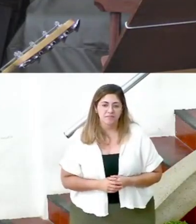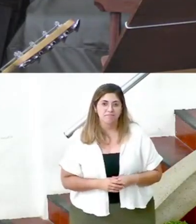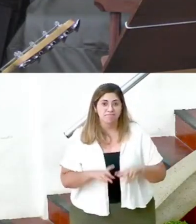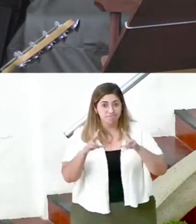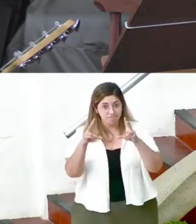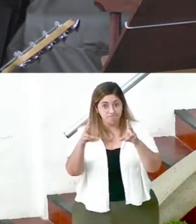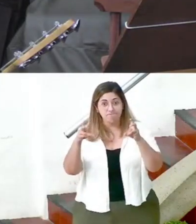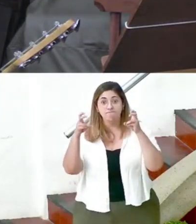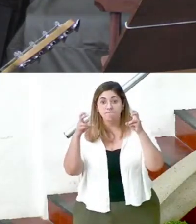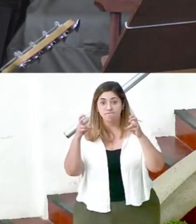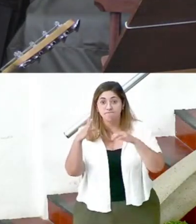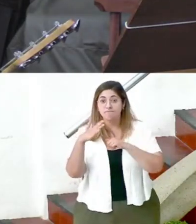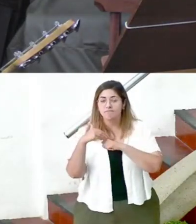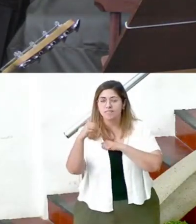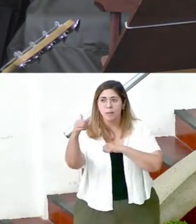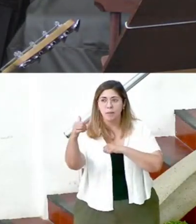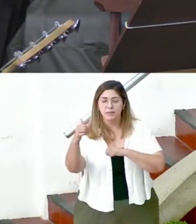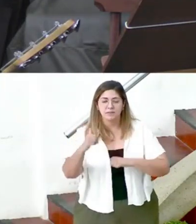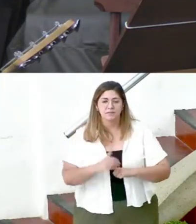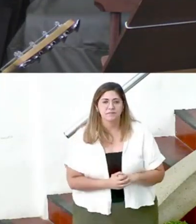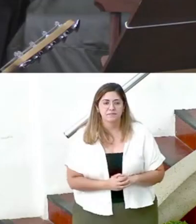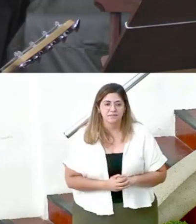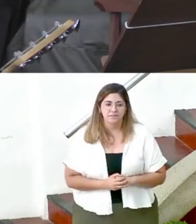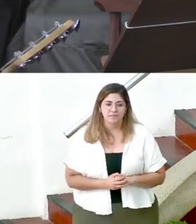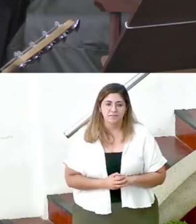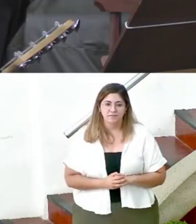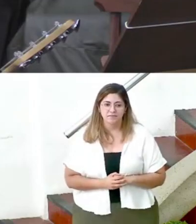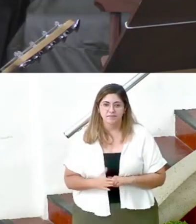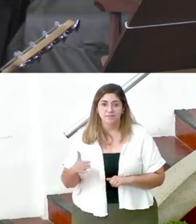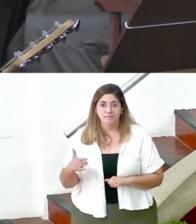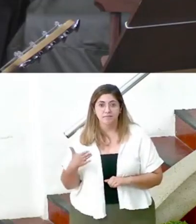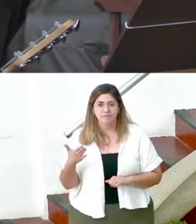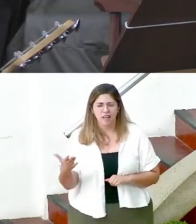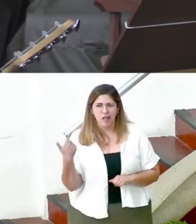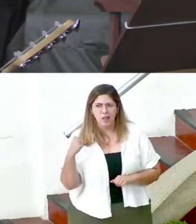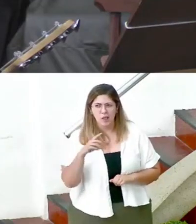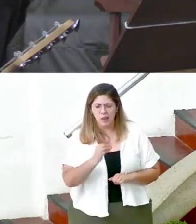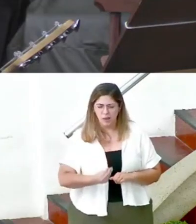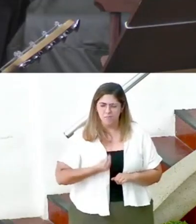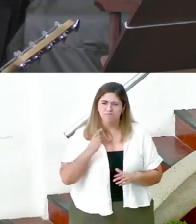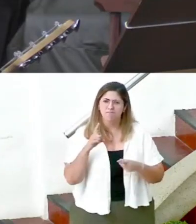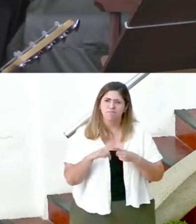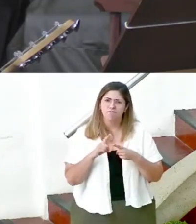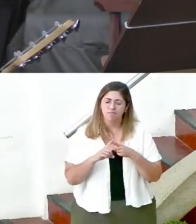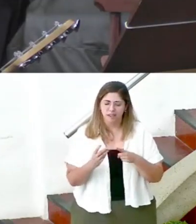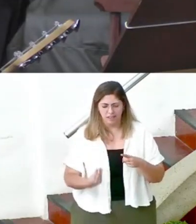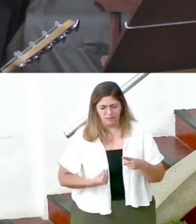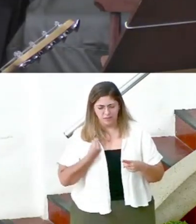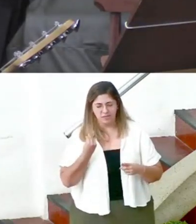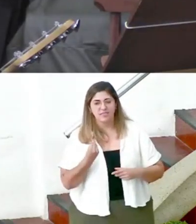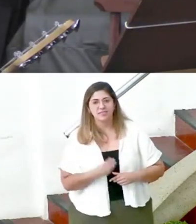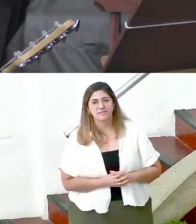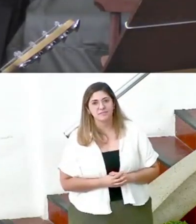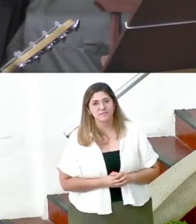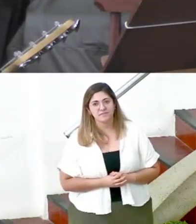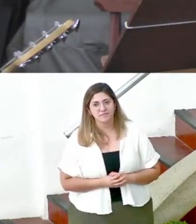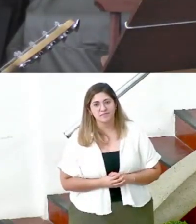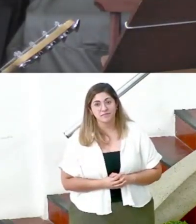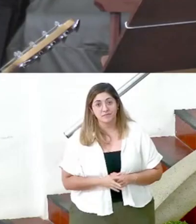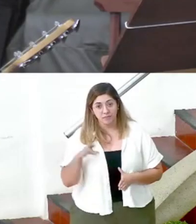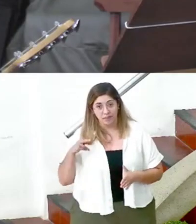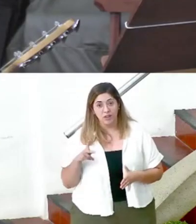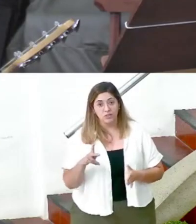reparai, fica com os olhos ali em você, porque você vive, porque eu e você vivemos. E aí nós vamos ver uma continuidade do